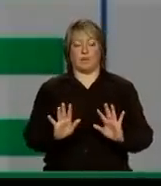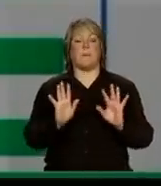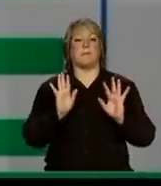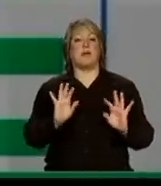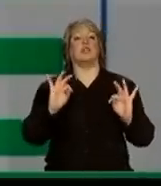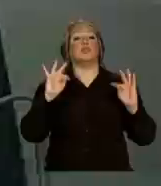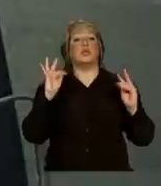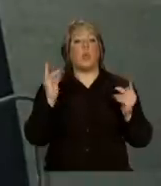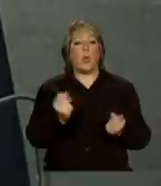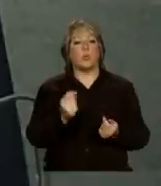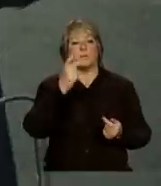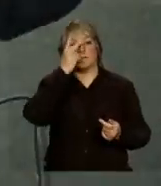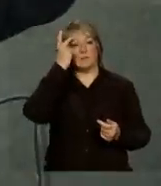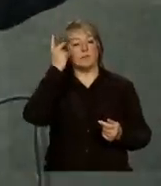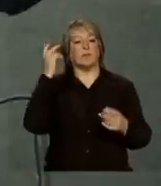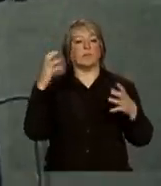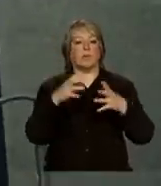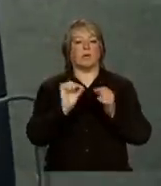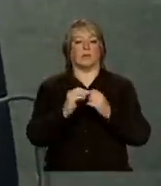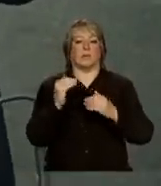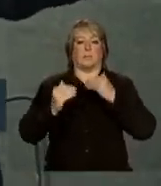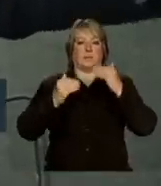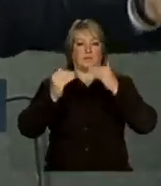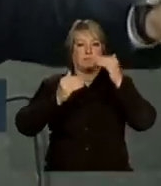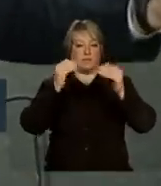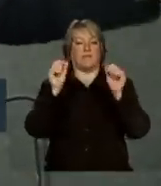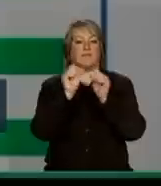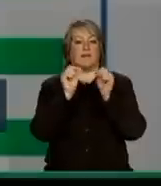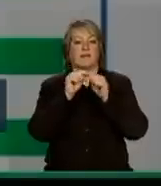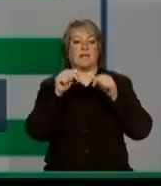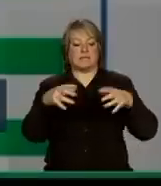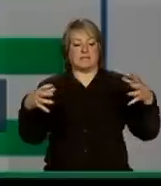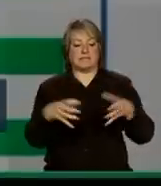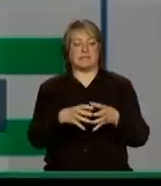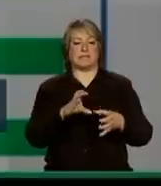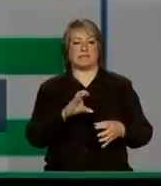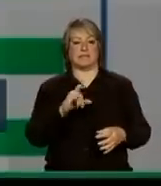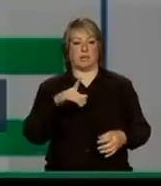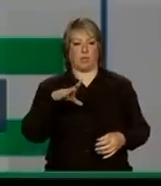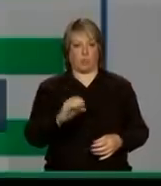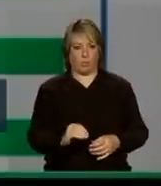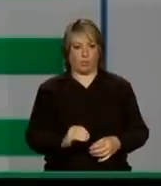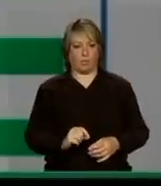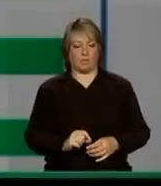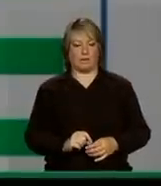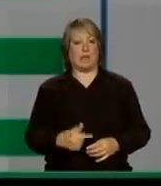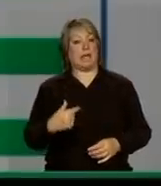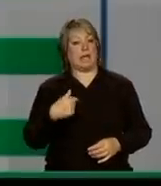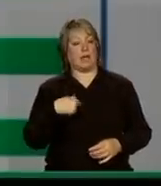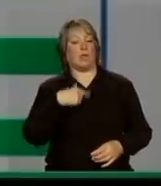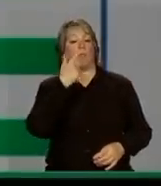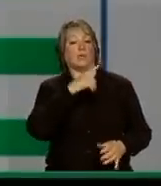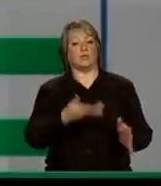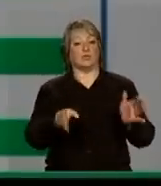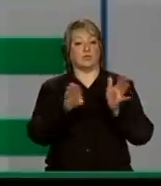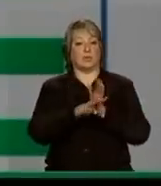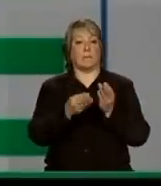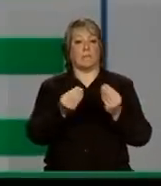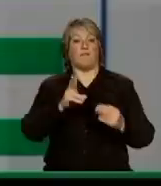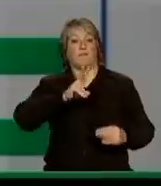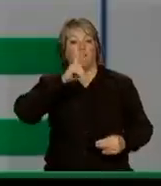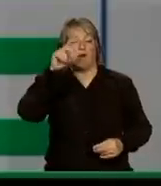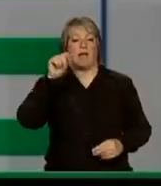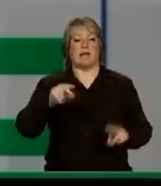prosperidade é construída em cima desse círculo né e eu cheguei muito forte nesse